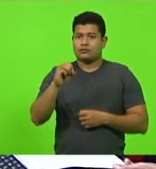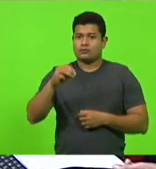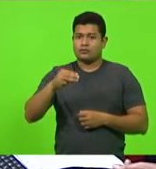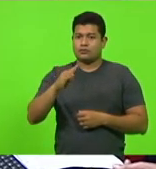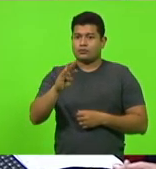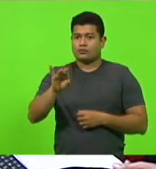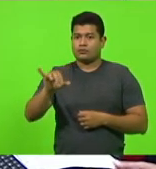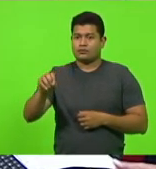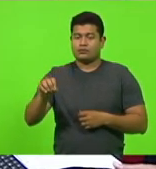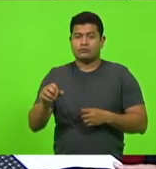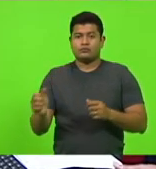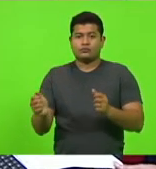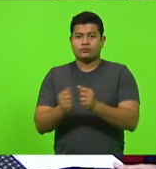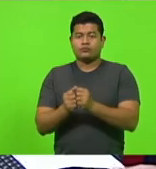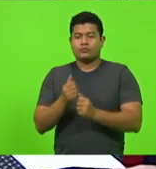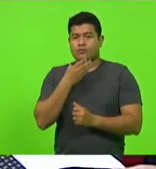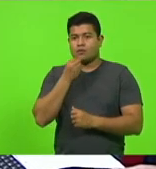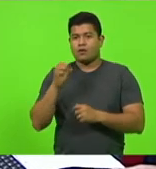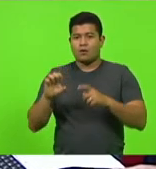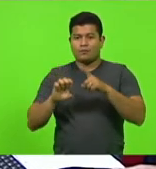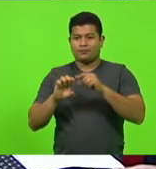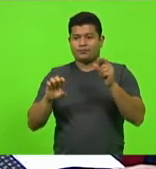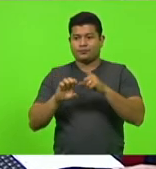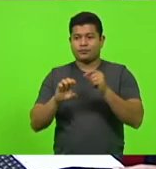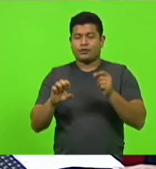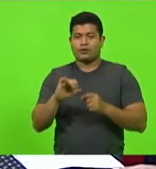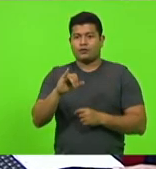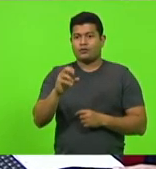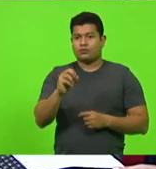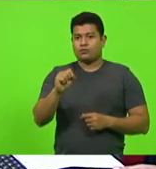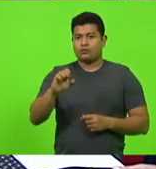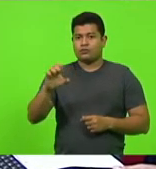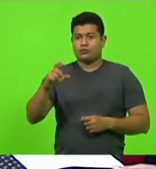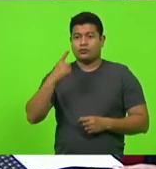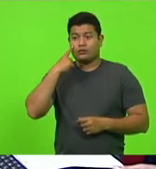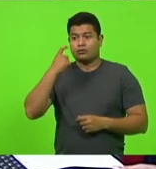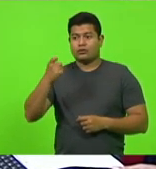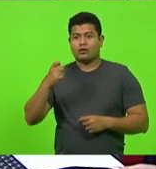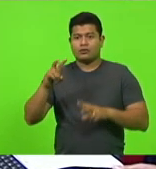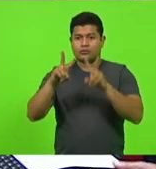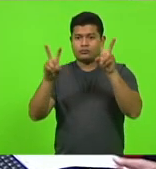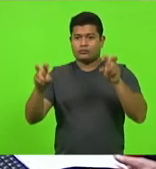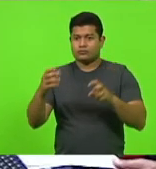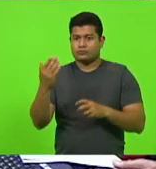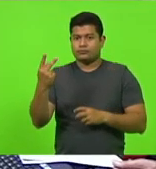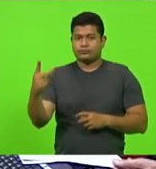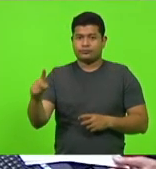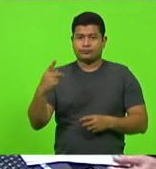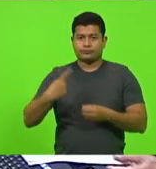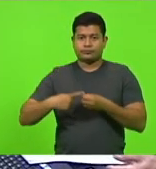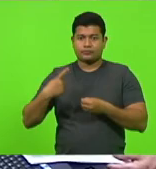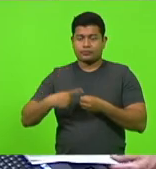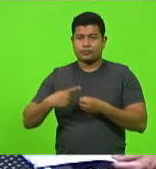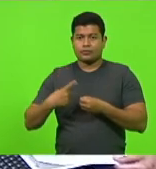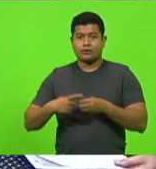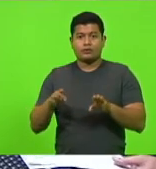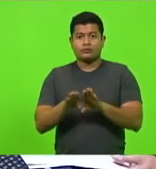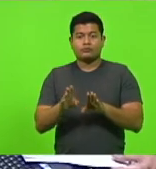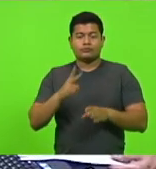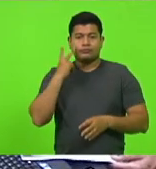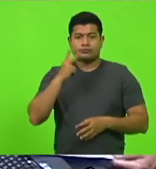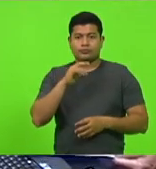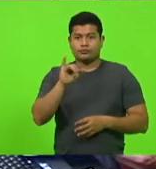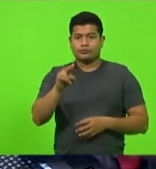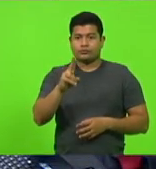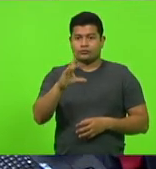empresário José Pereira, que estão aqui tratando de assuntos de interesse lá do município. E também do vereador Juscelino, de